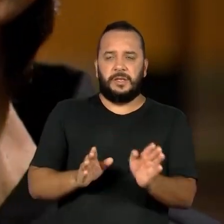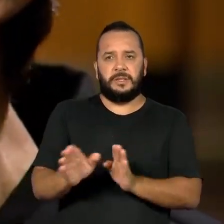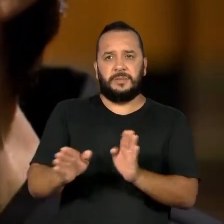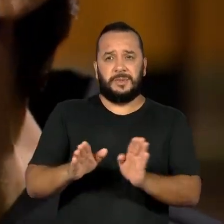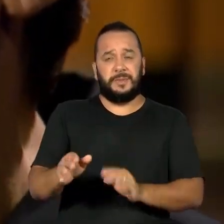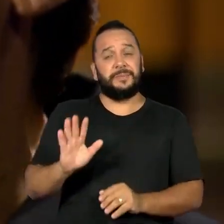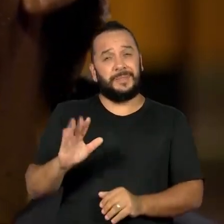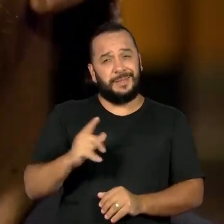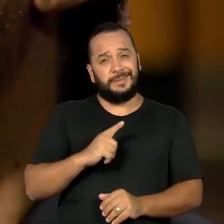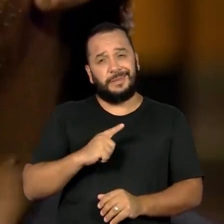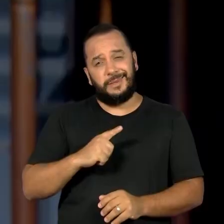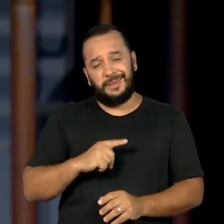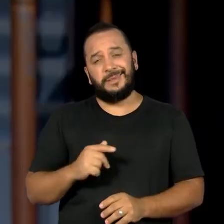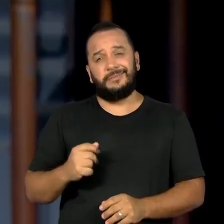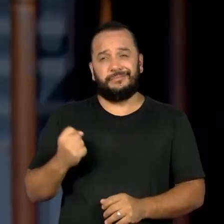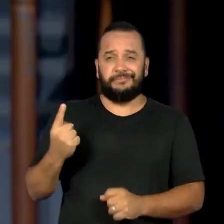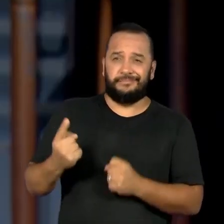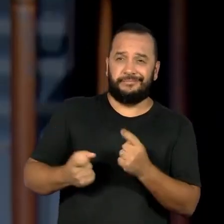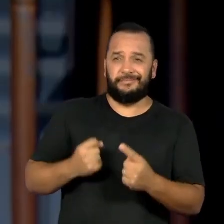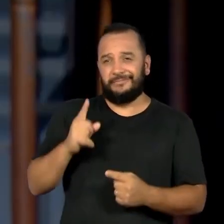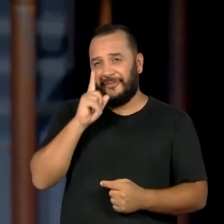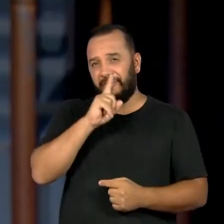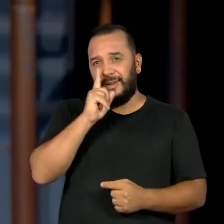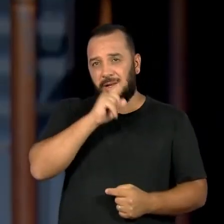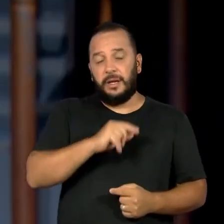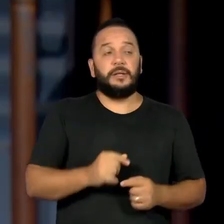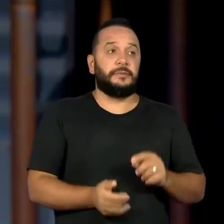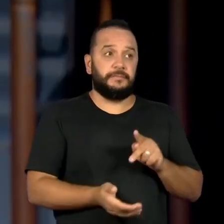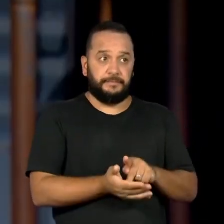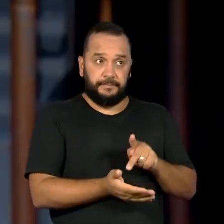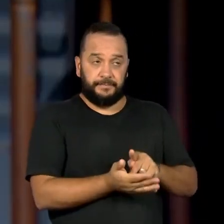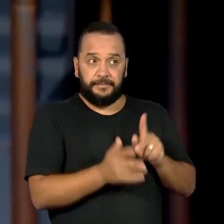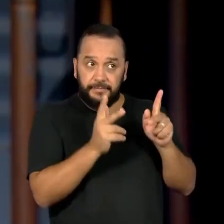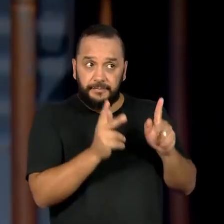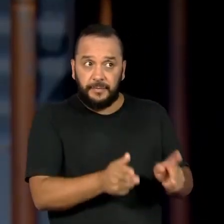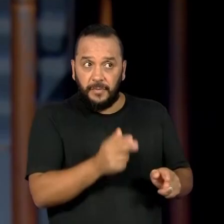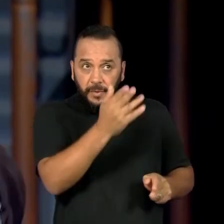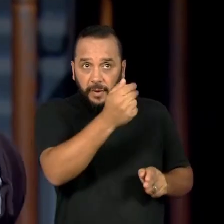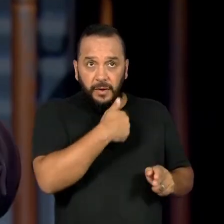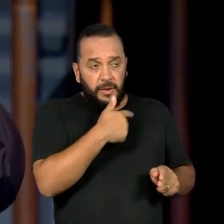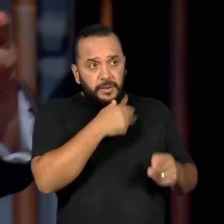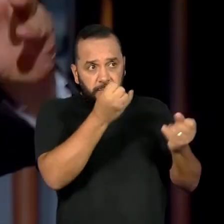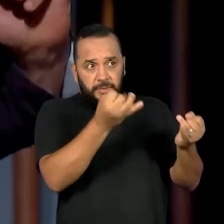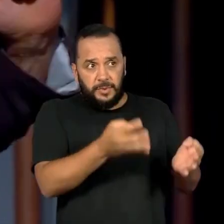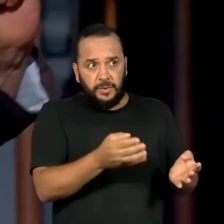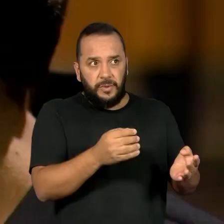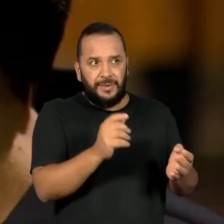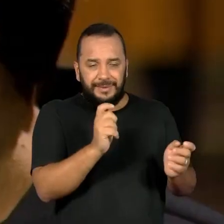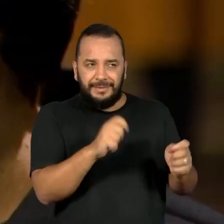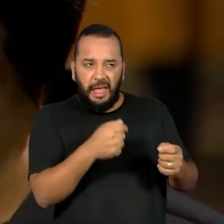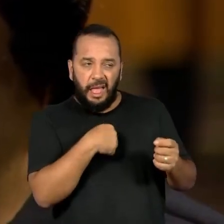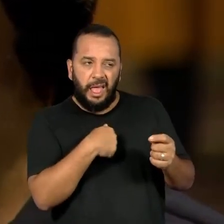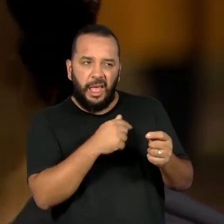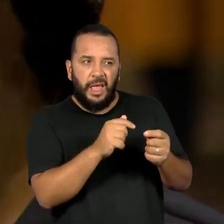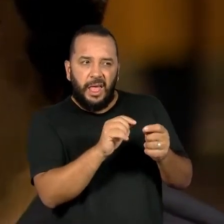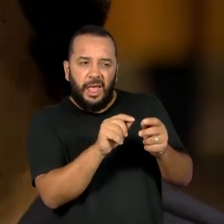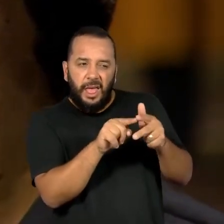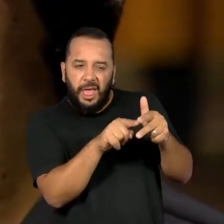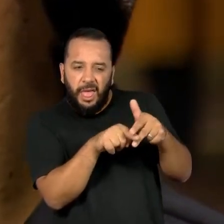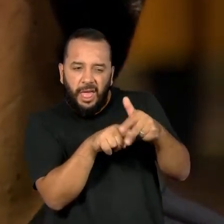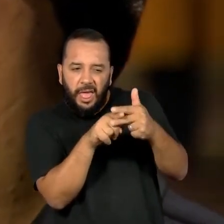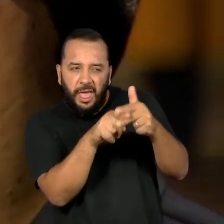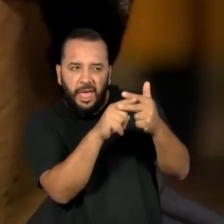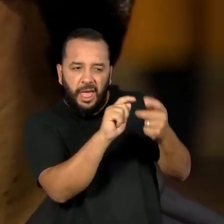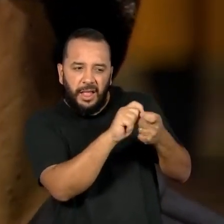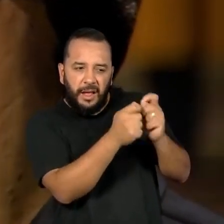tem escorregadas né Car Sim sim e isso caracteriza muito aquela primeira parte né ah vamos fazer uma gambiarra zinha aqui que eles vão